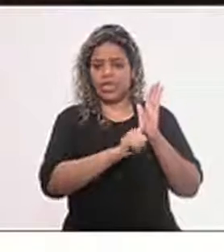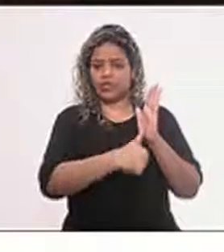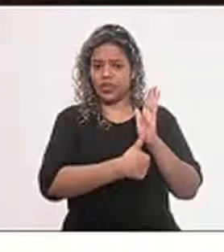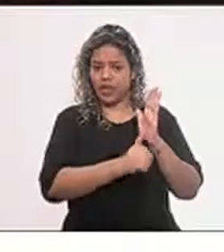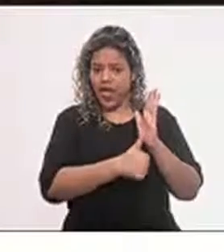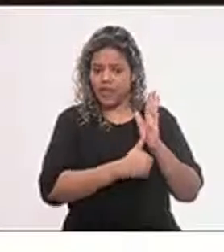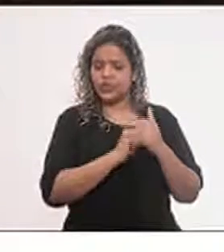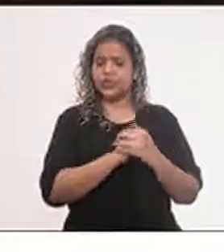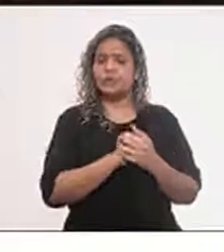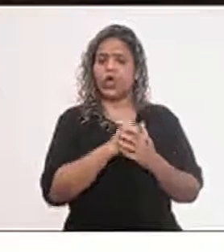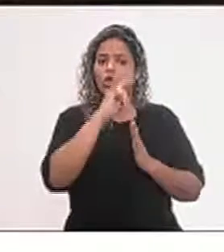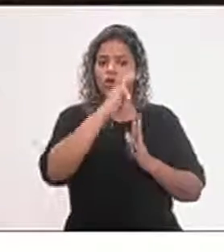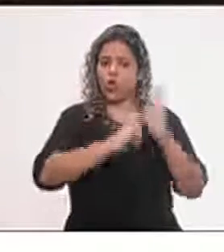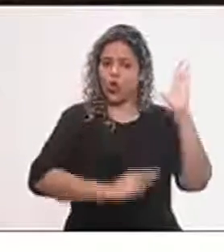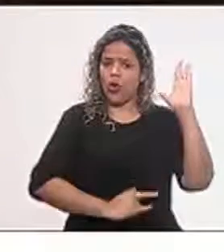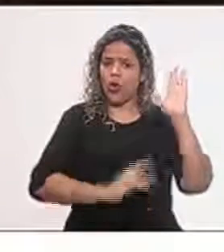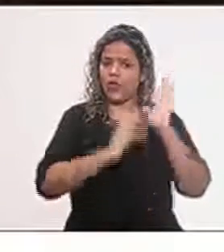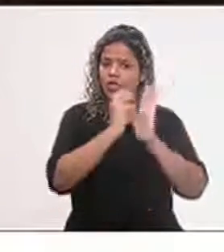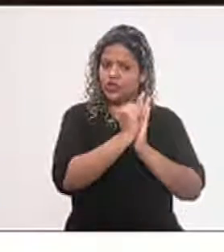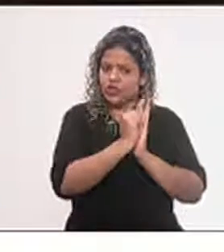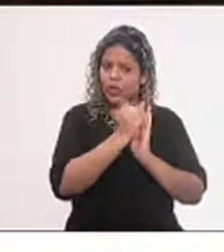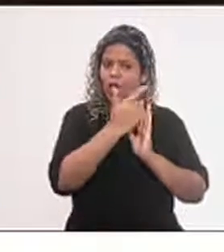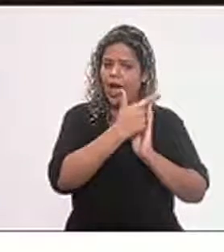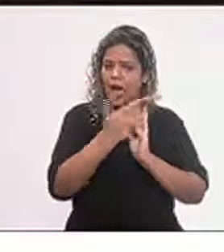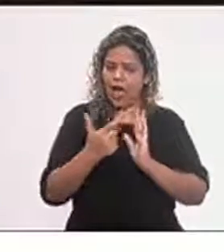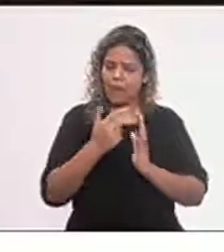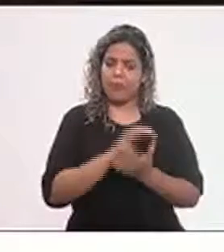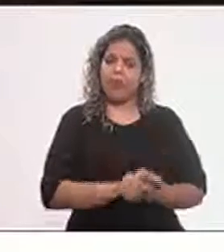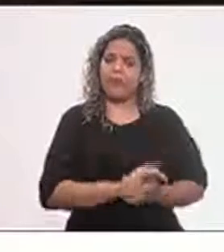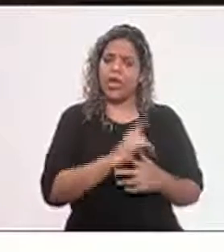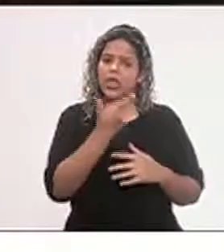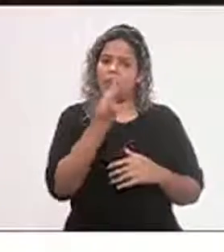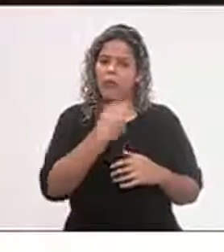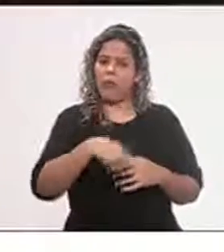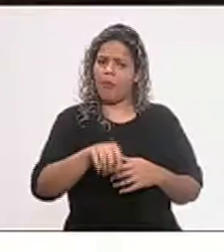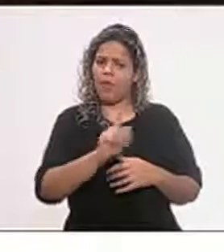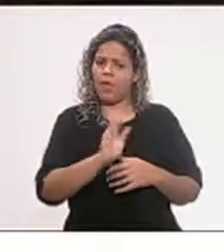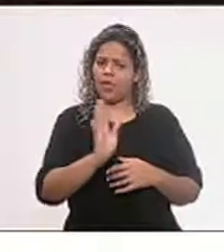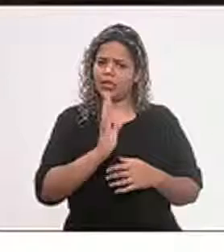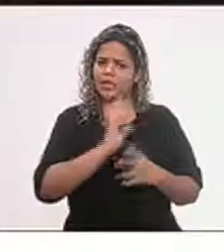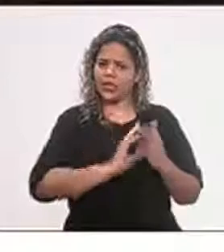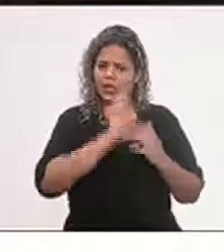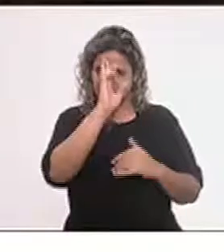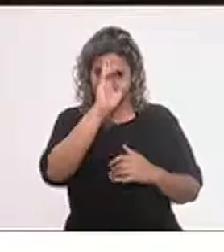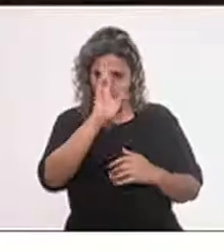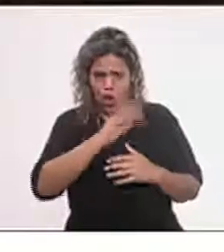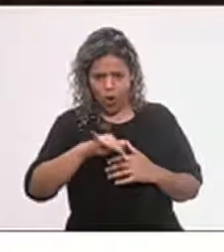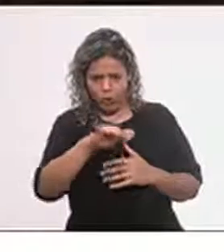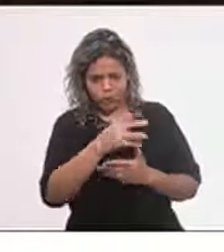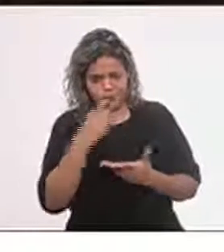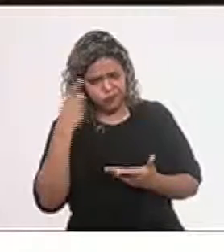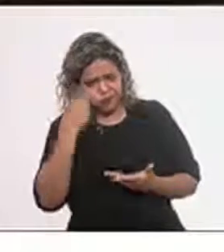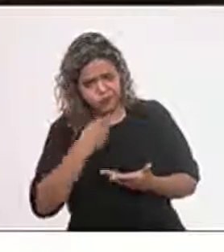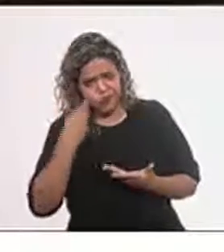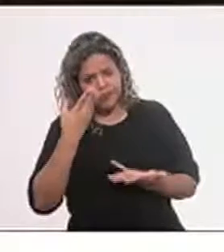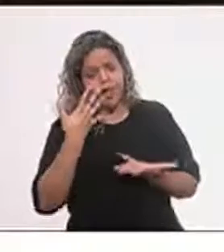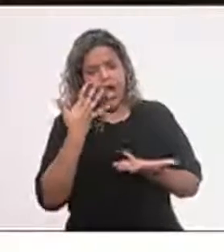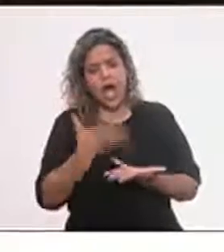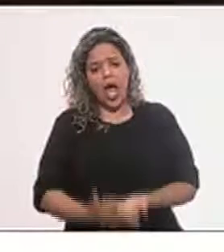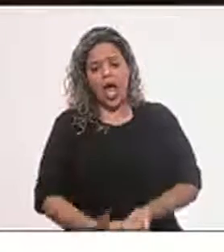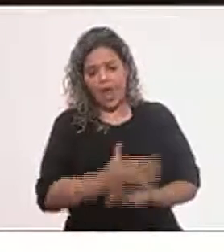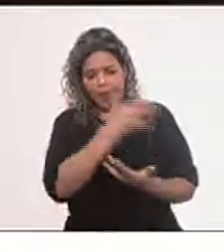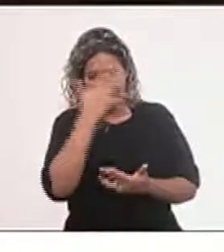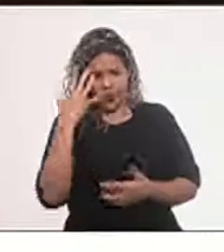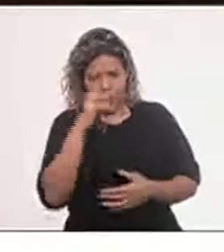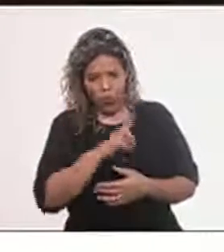de identidade e o registro da arma de fogo. Não prevê, senhores e senhoras deputadas, que o